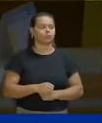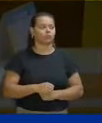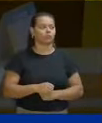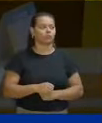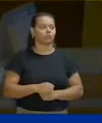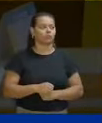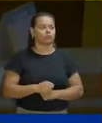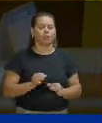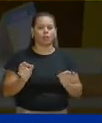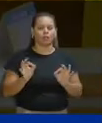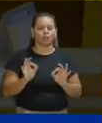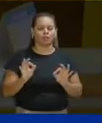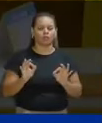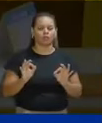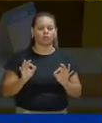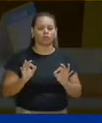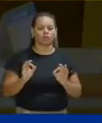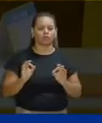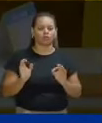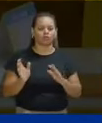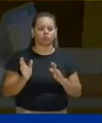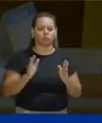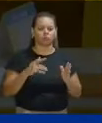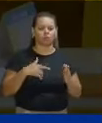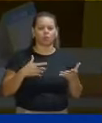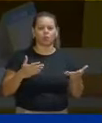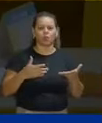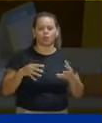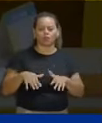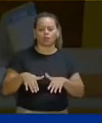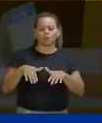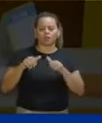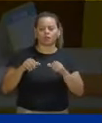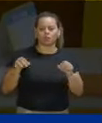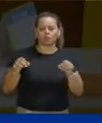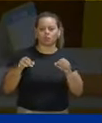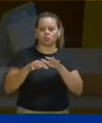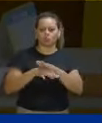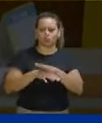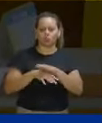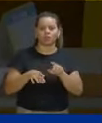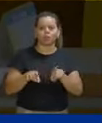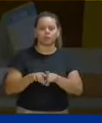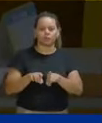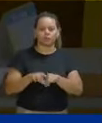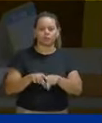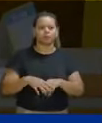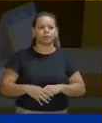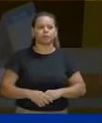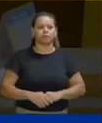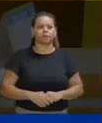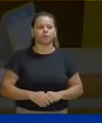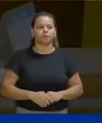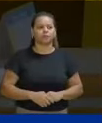Não havendo mais processos da sessão judicial, declaro encerrada e, ao mesmo tempo,